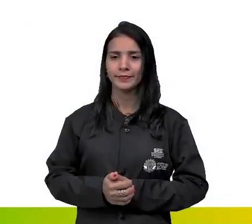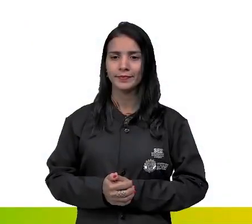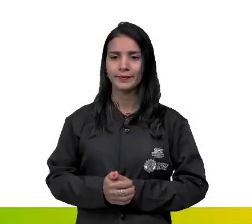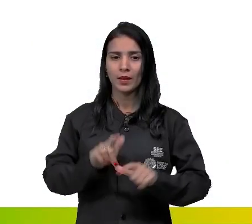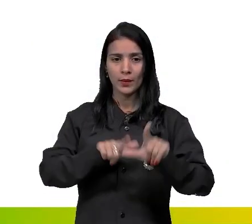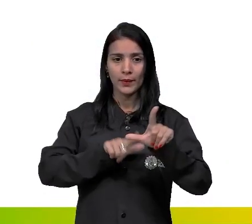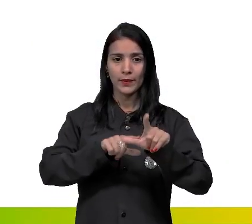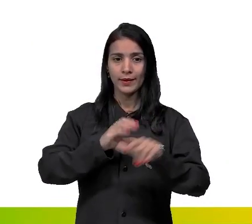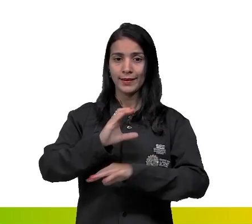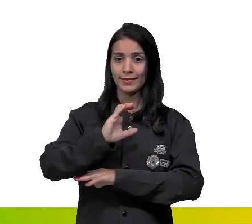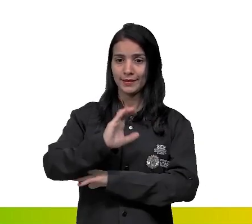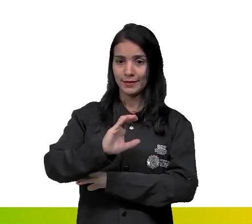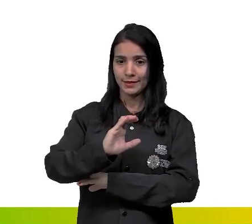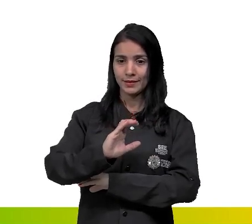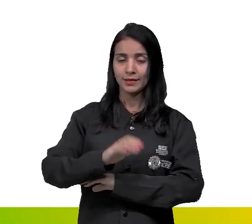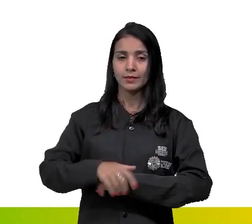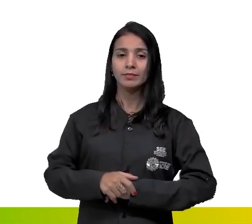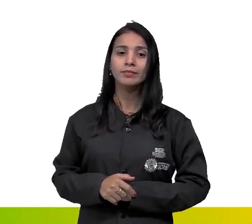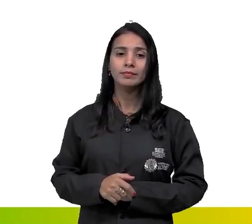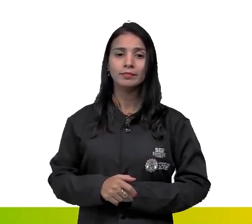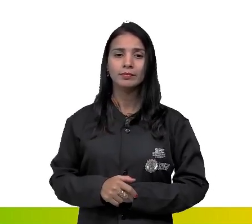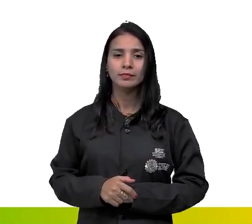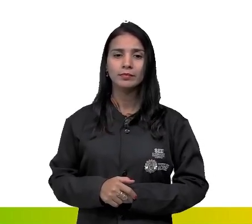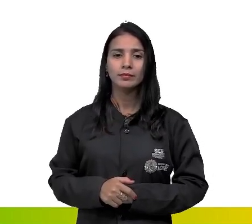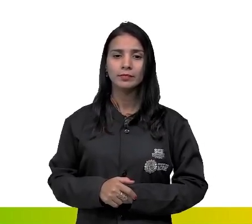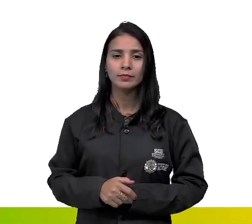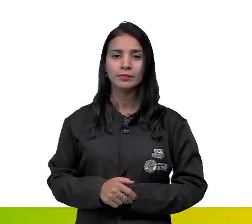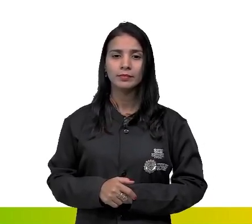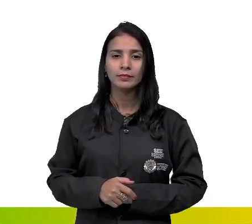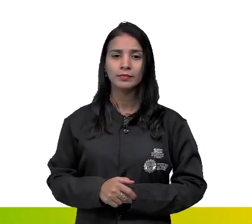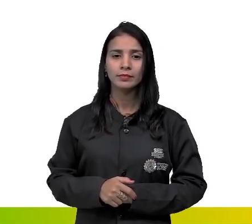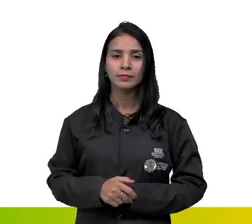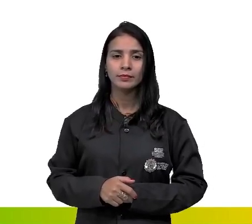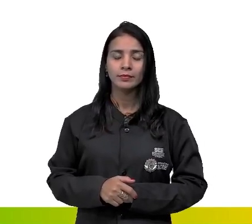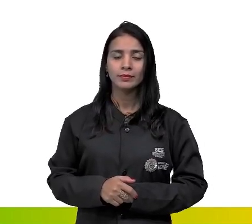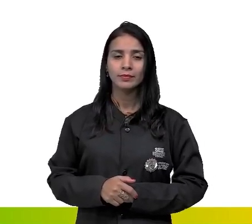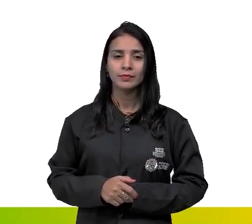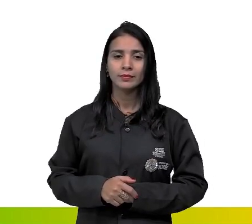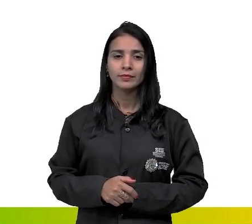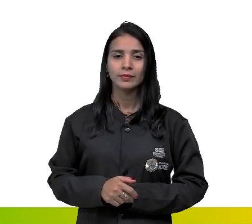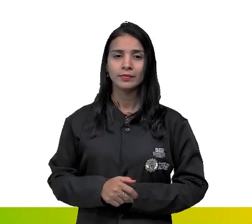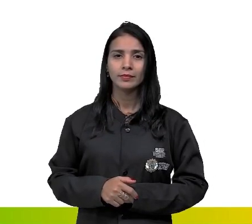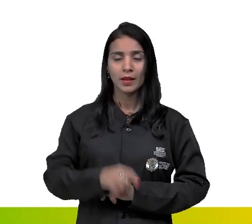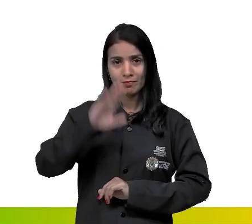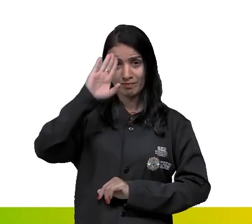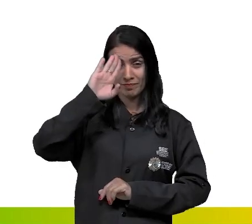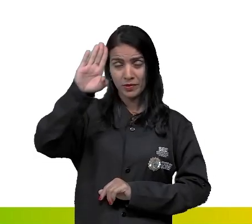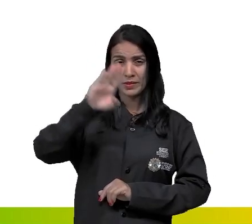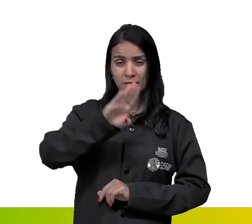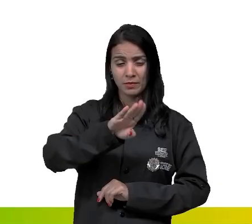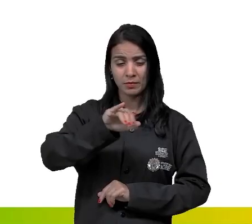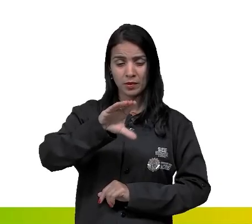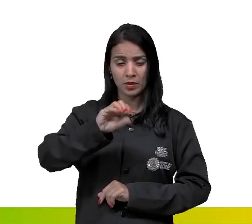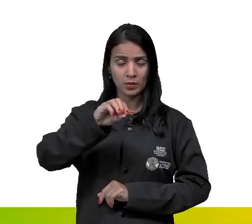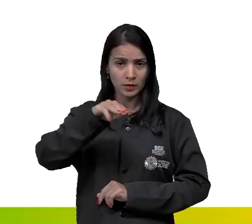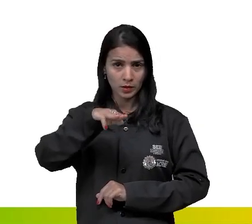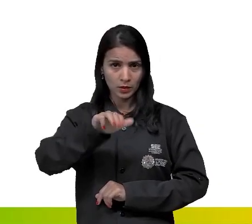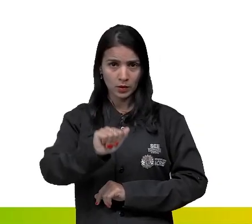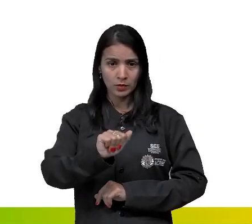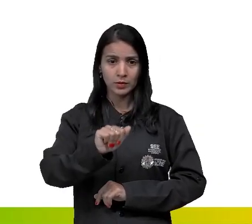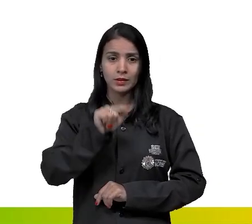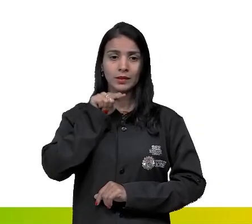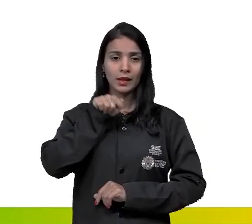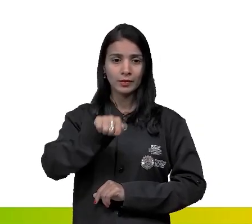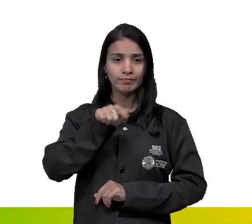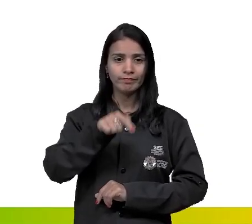C? Principal domínio aqui, aliás, principal bioma. No Pantanal, que abrange